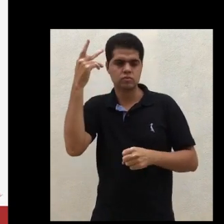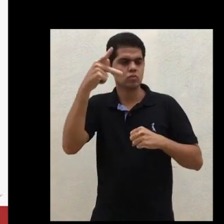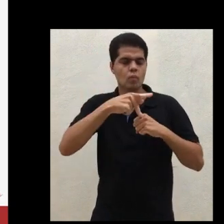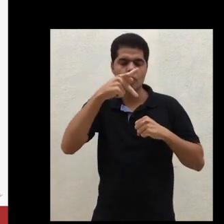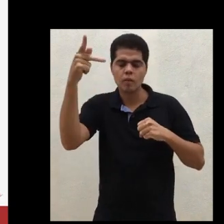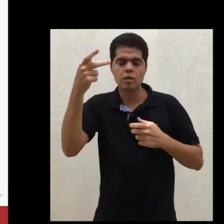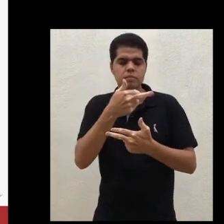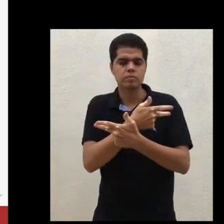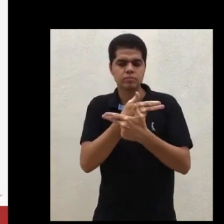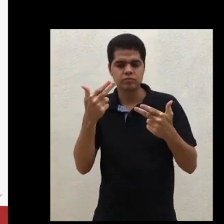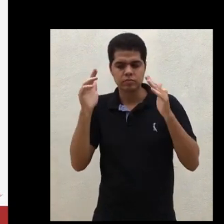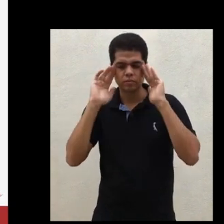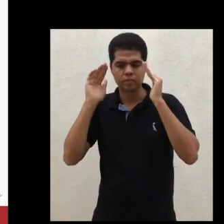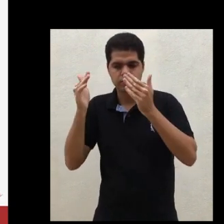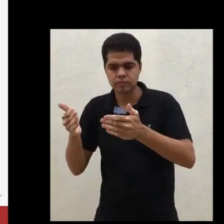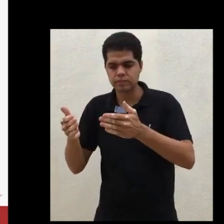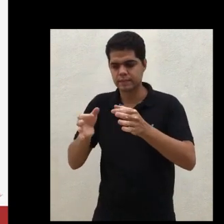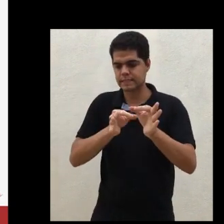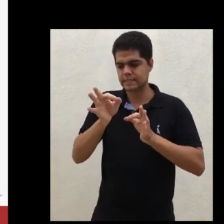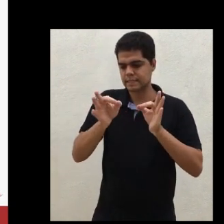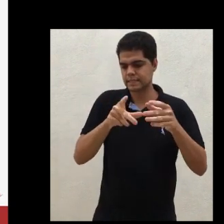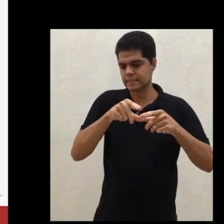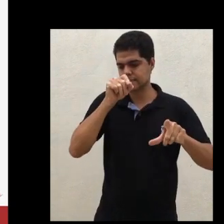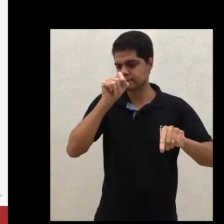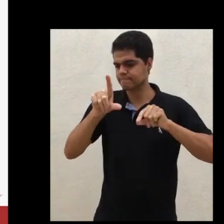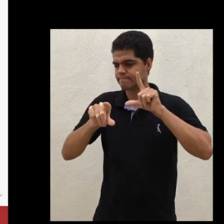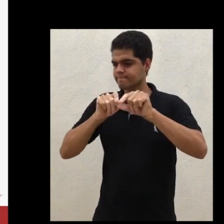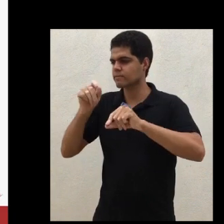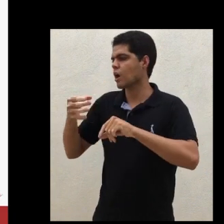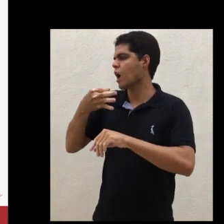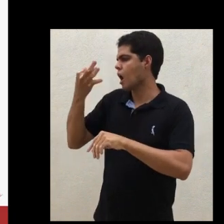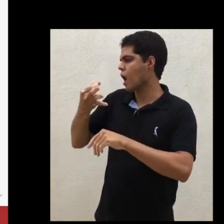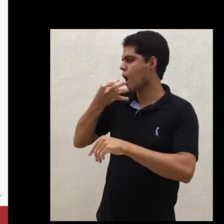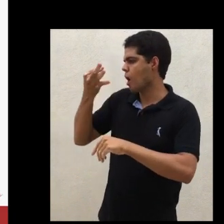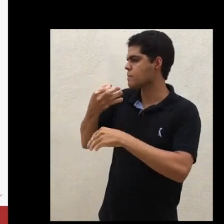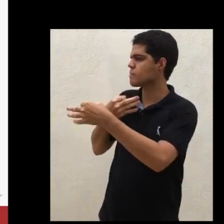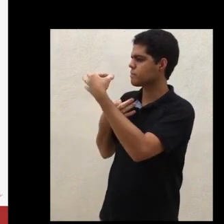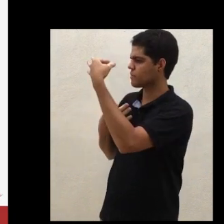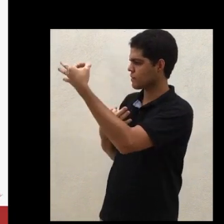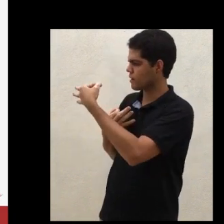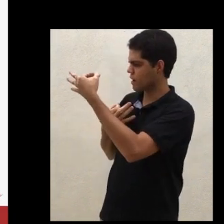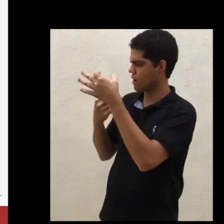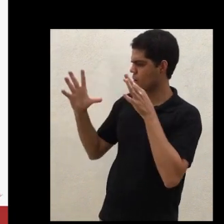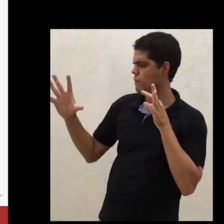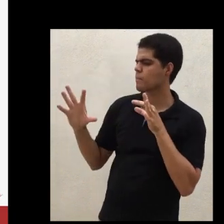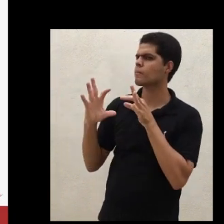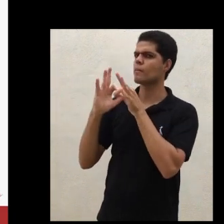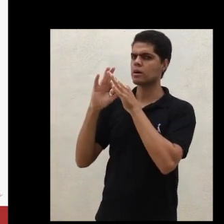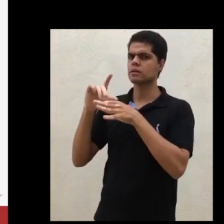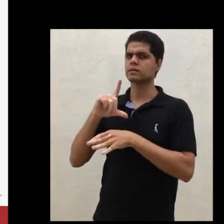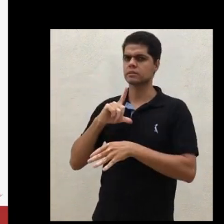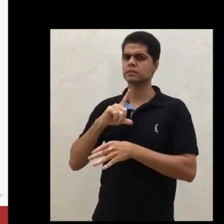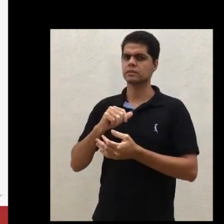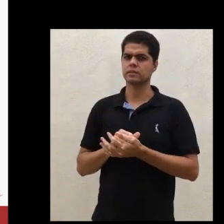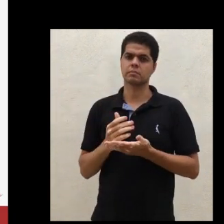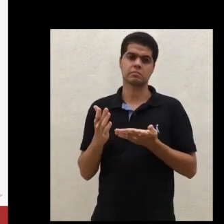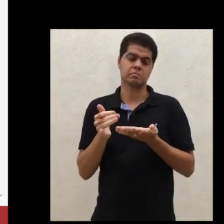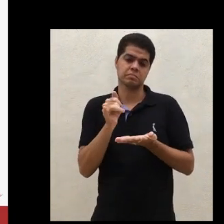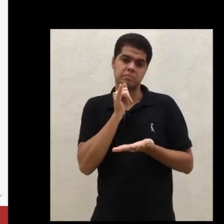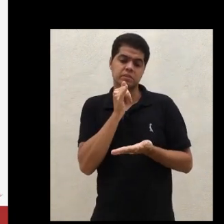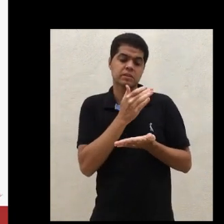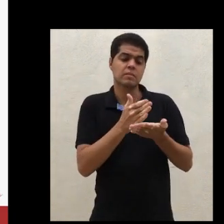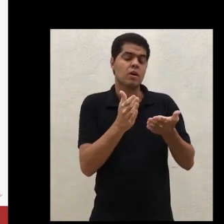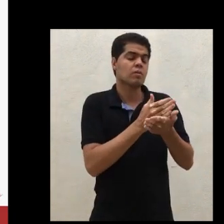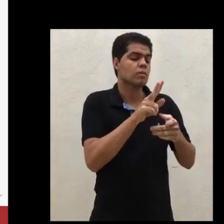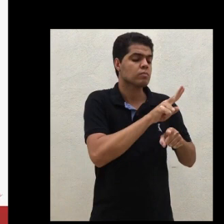de um especialista e tento colocar aquilo na forma de um programa. As opiniões de um especialista. Né? Então, se eu tenho uma estação de tratamento